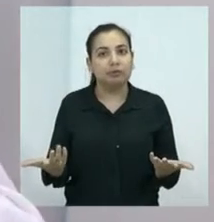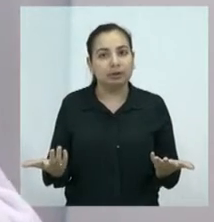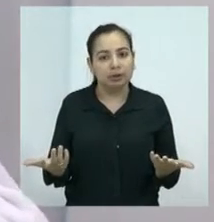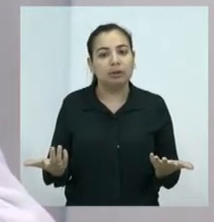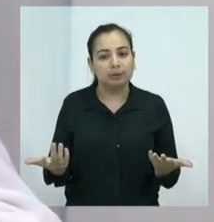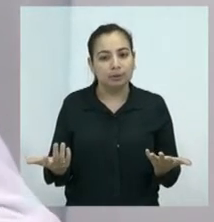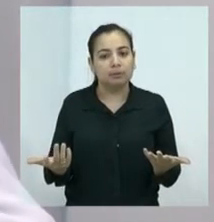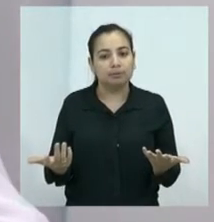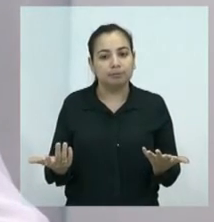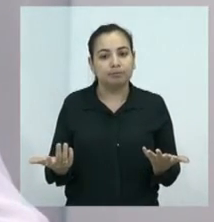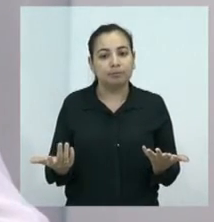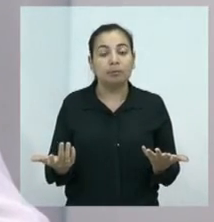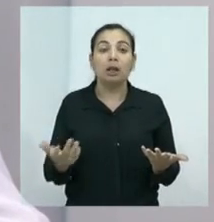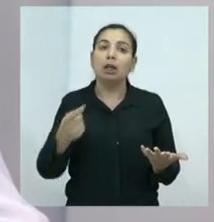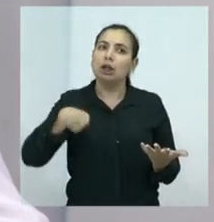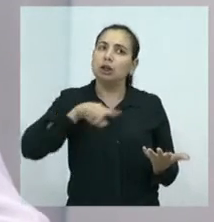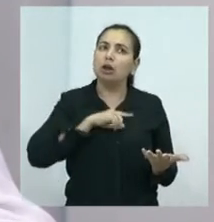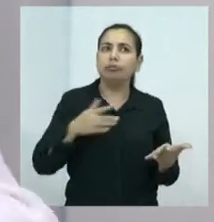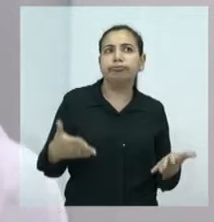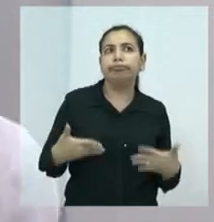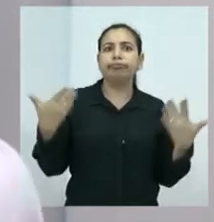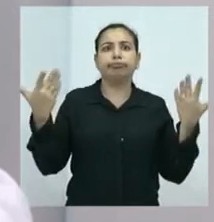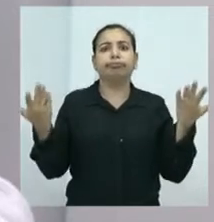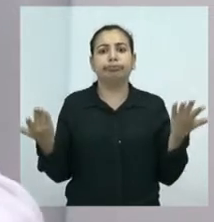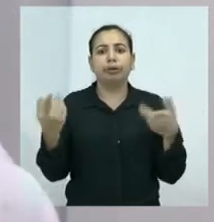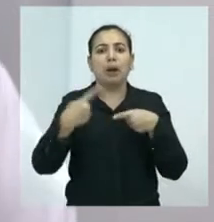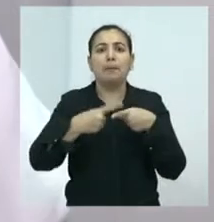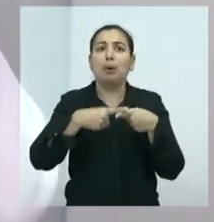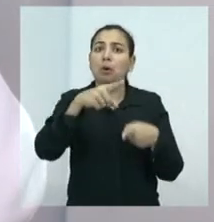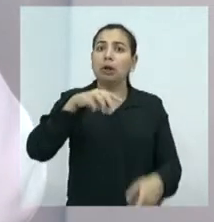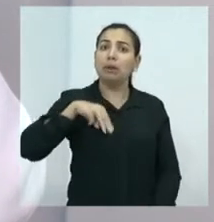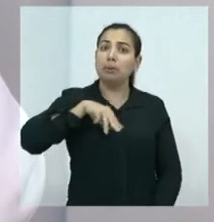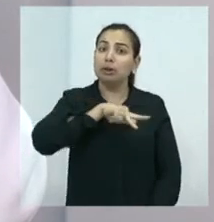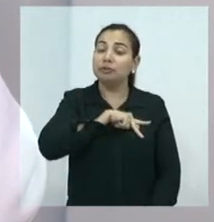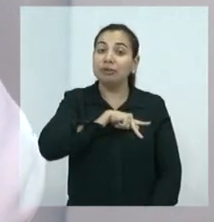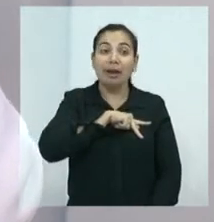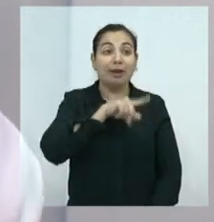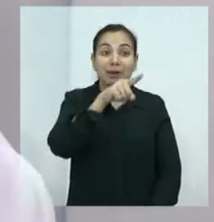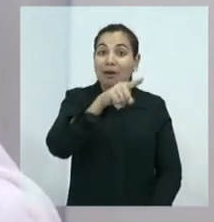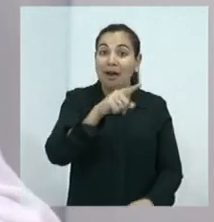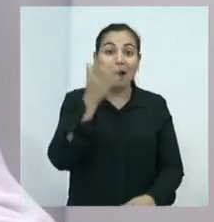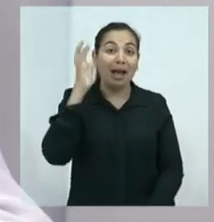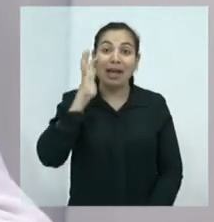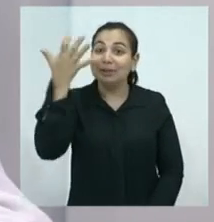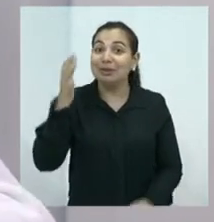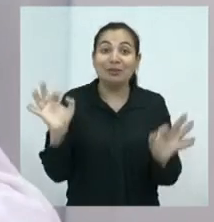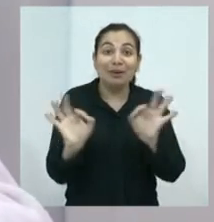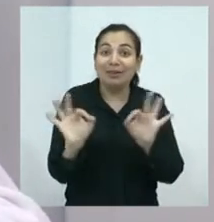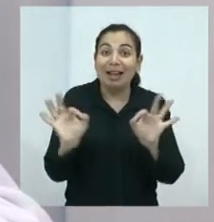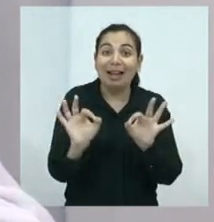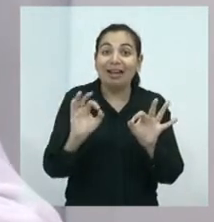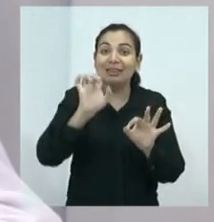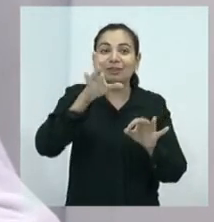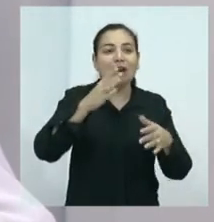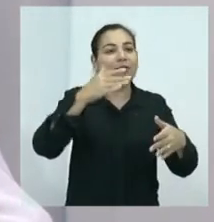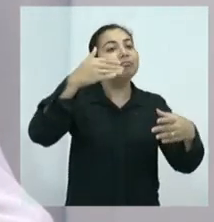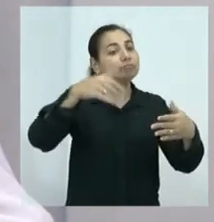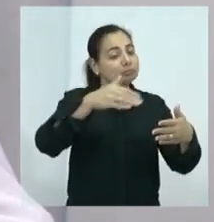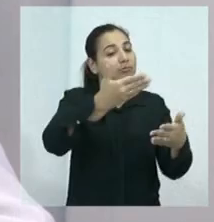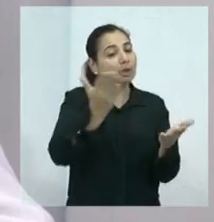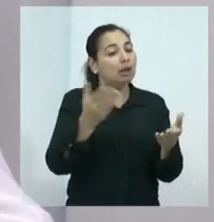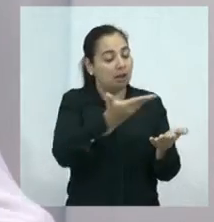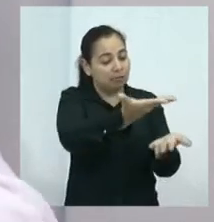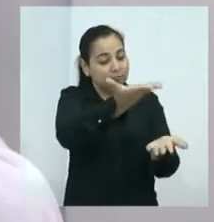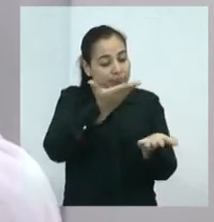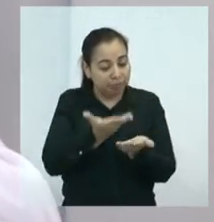a tal surpresa nossa. Entendeu? O Ministério Público arquivou a denúncia sobre a alegação de que a Universidade Federal do